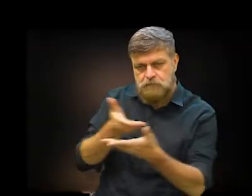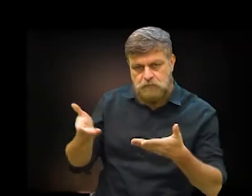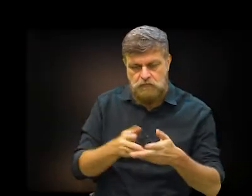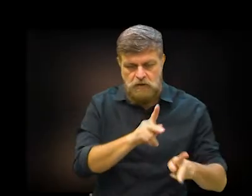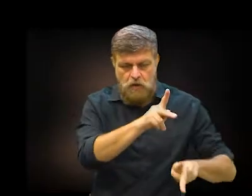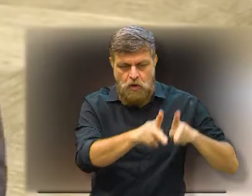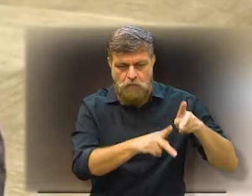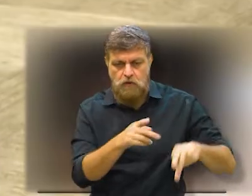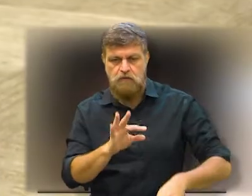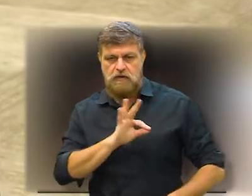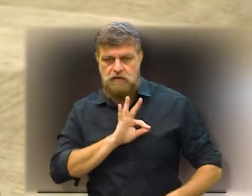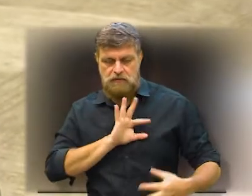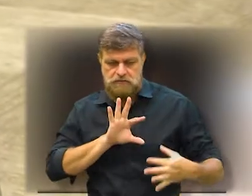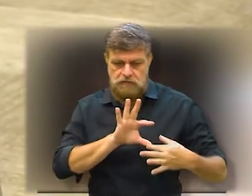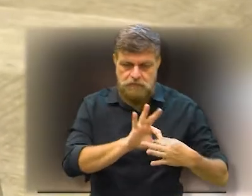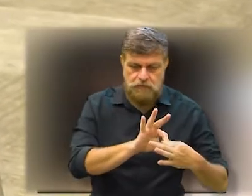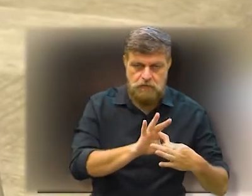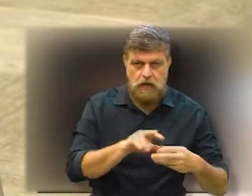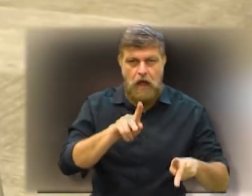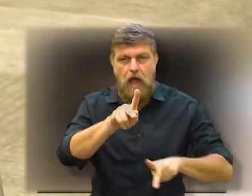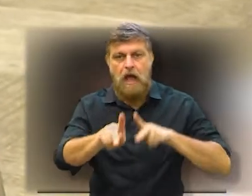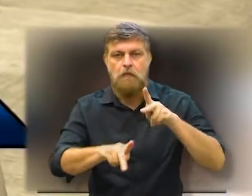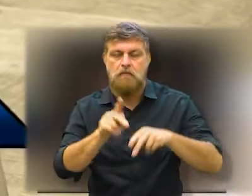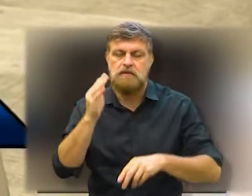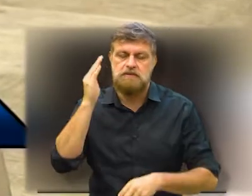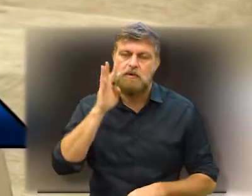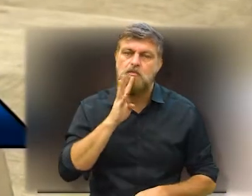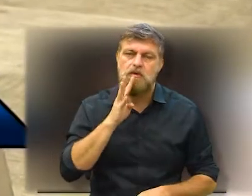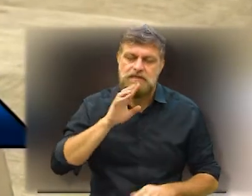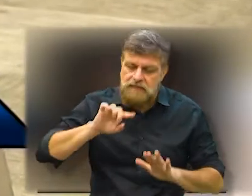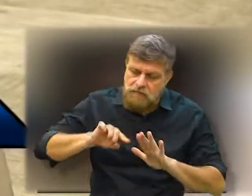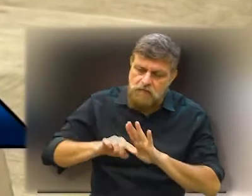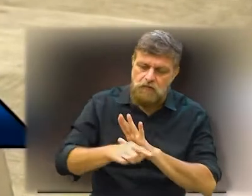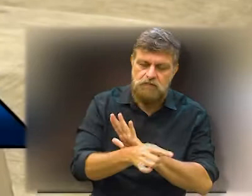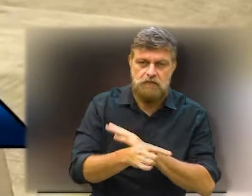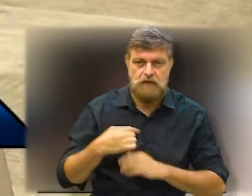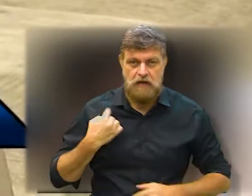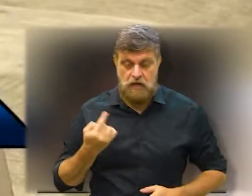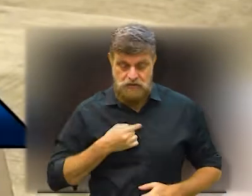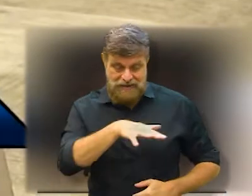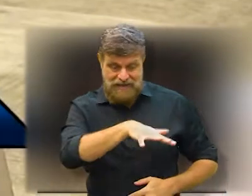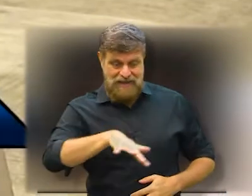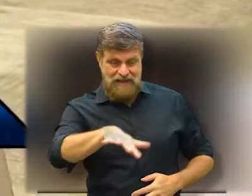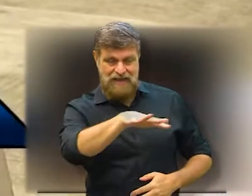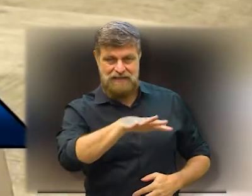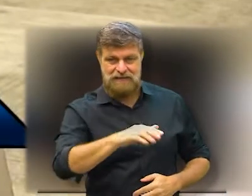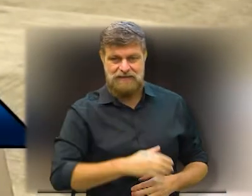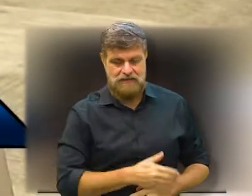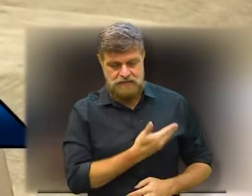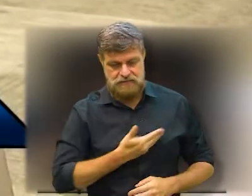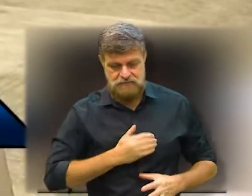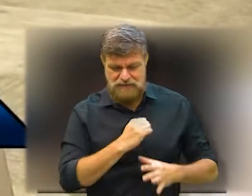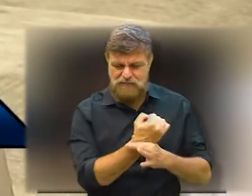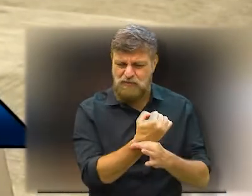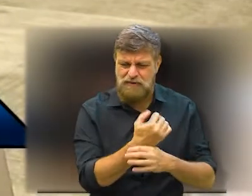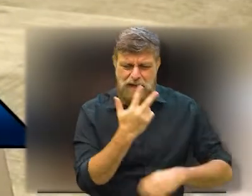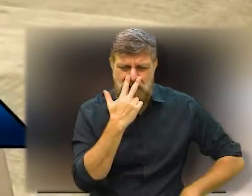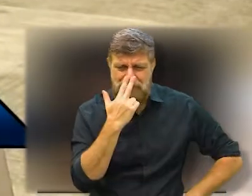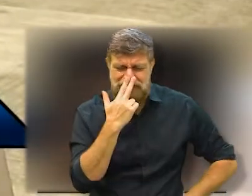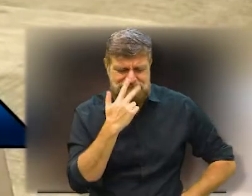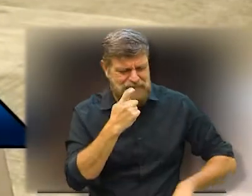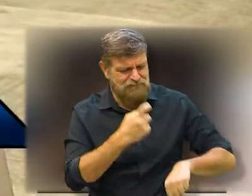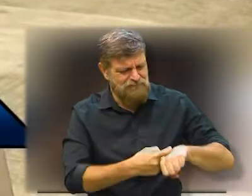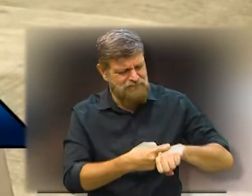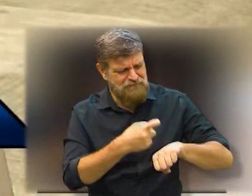os cidadãos. É até importante para a população poder conhecer mais. A gente tem na segurança pública uma frieza, né,